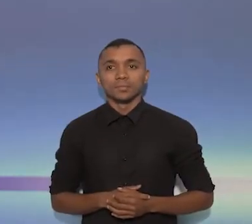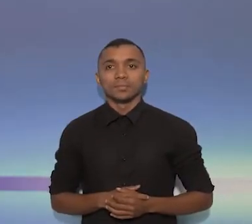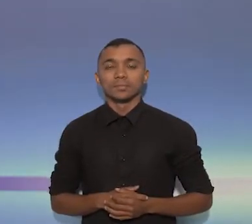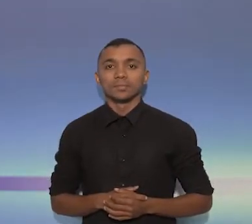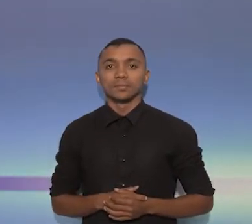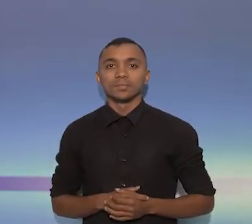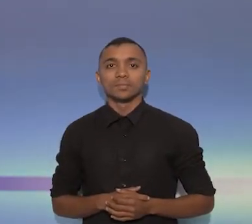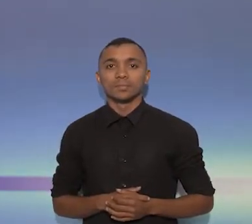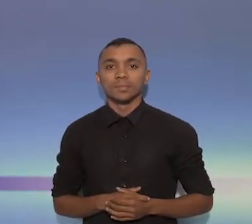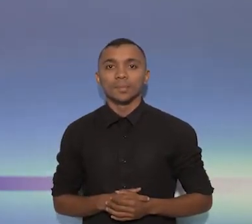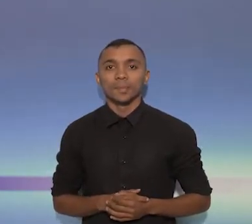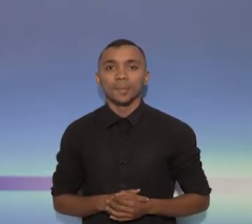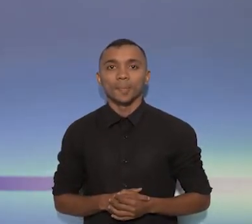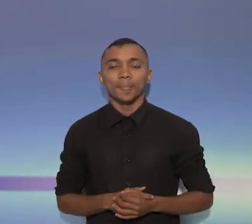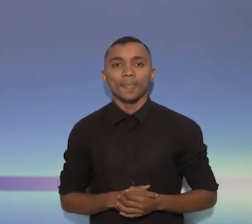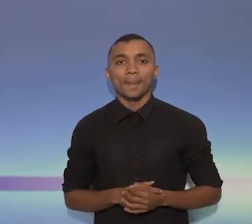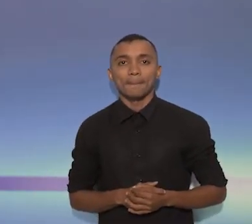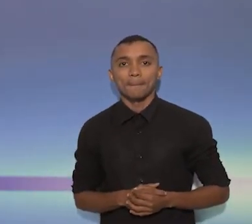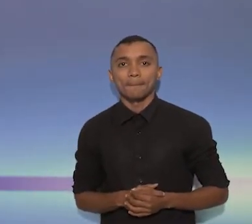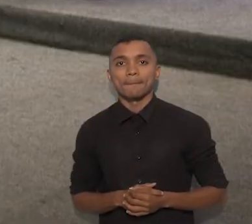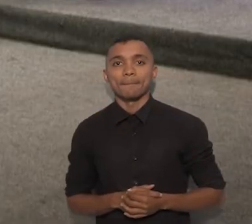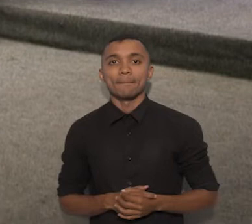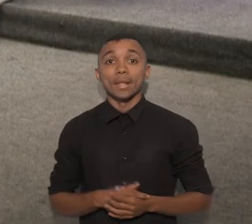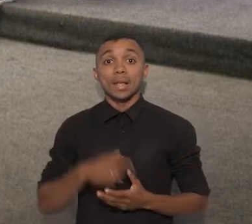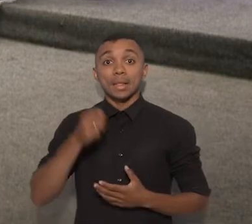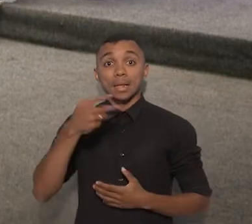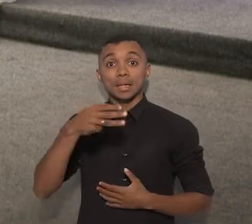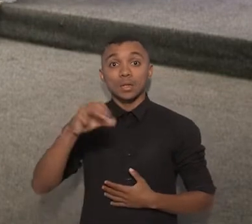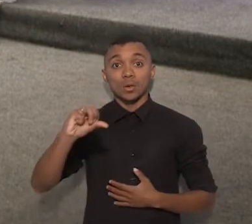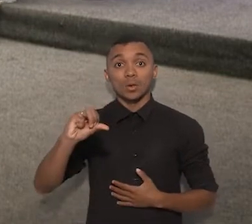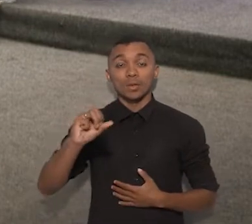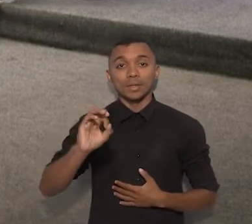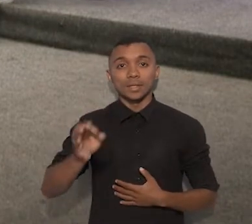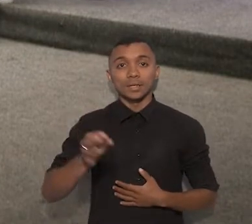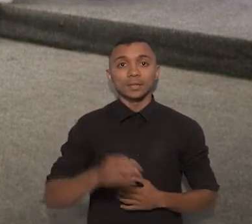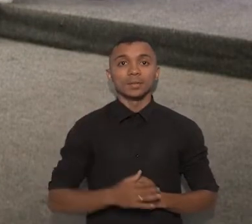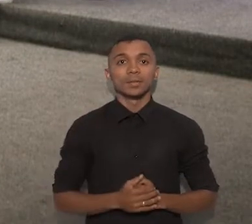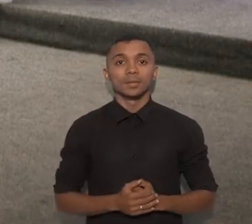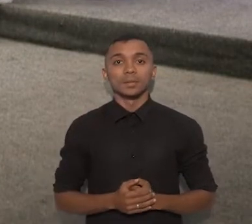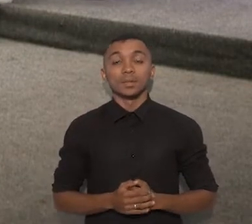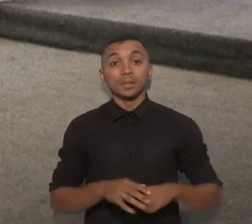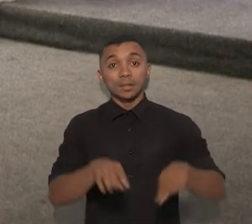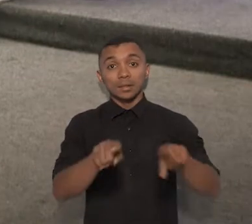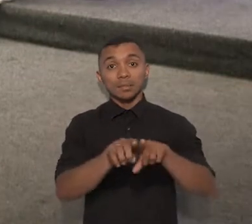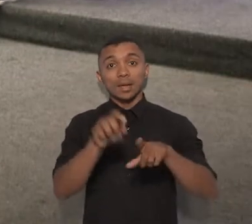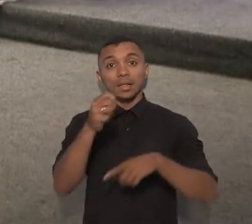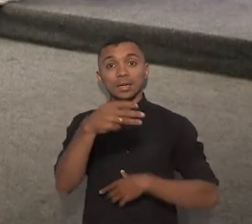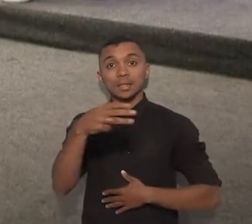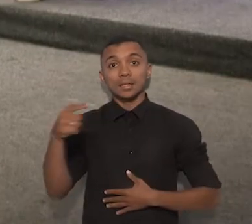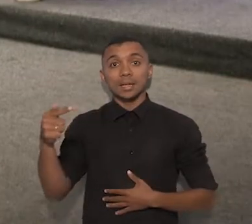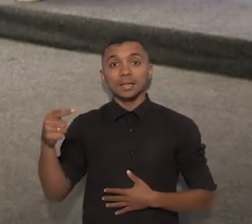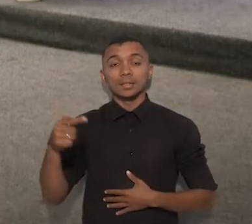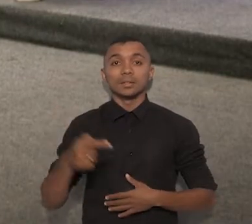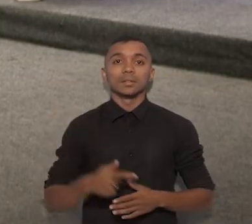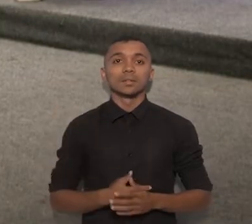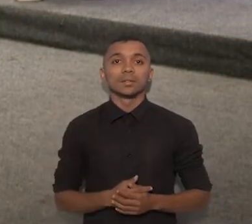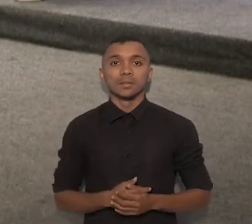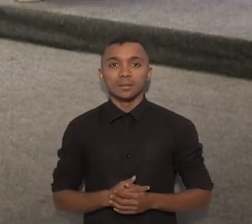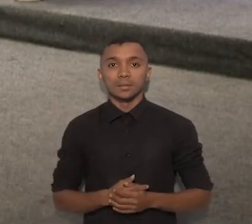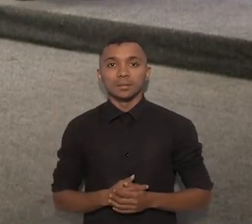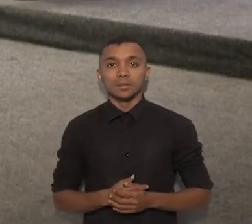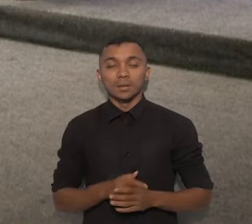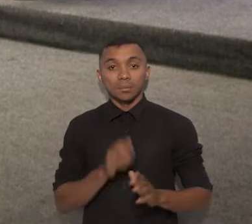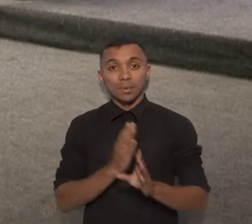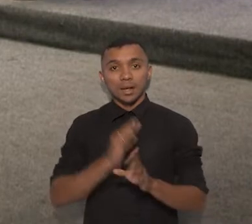Em 2019, o Ceará escapou com 39. Com 39, mas escaparia com 37. Com 37, porque o primeiro na zona